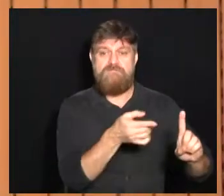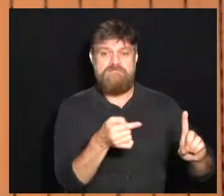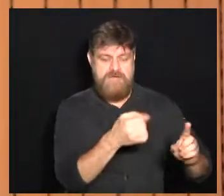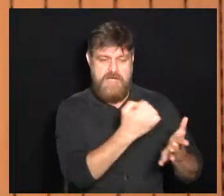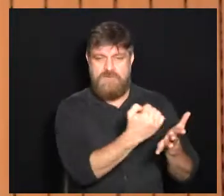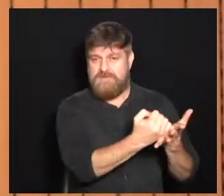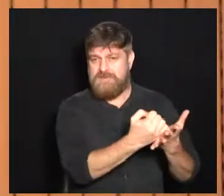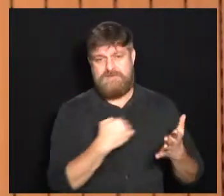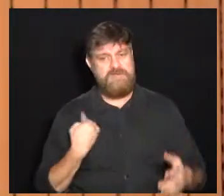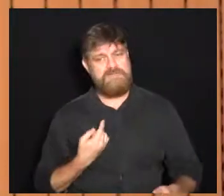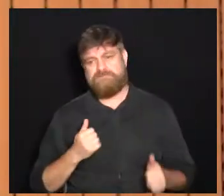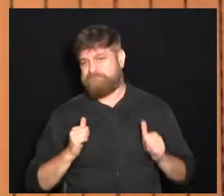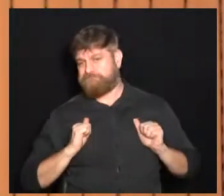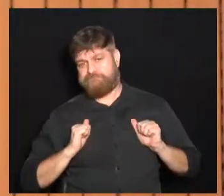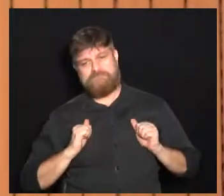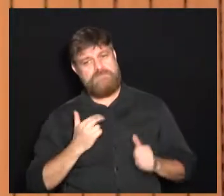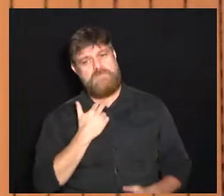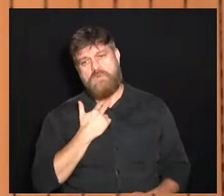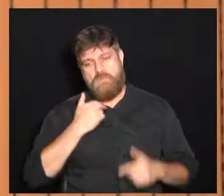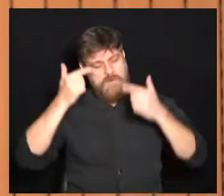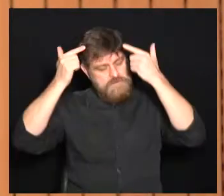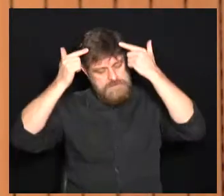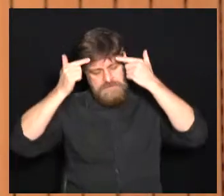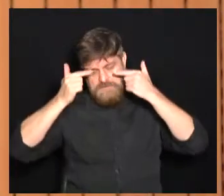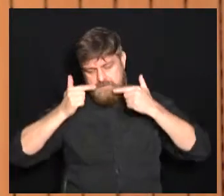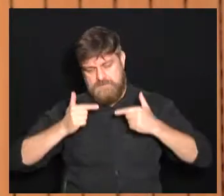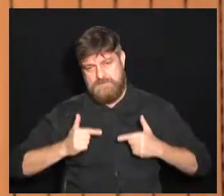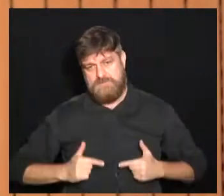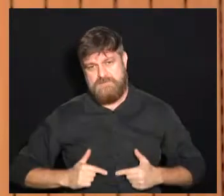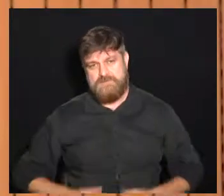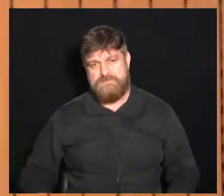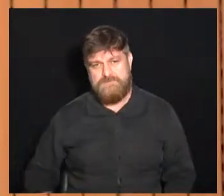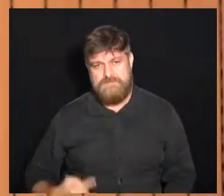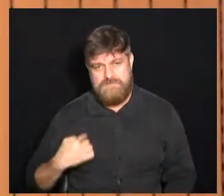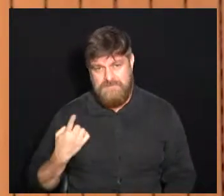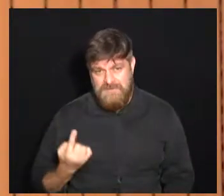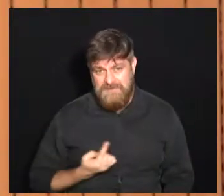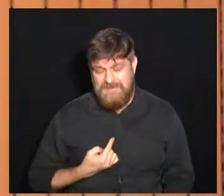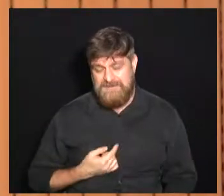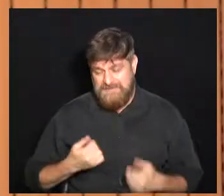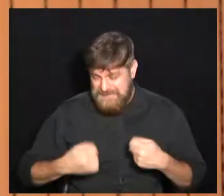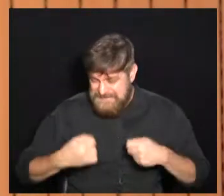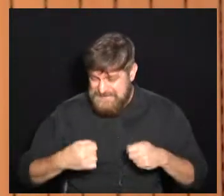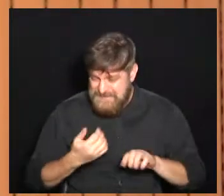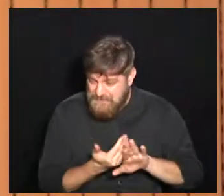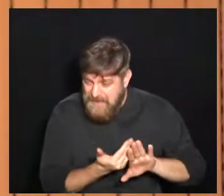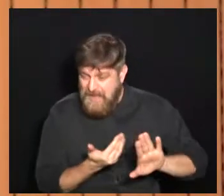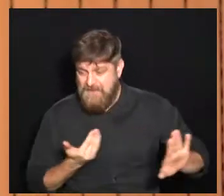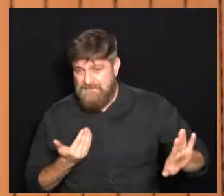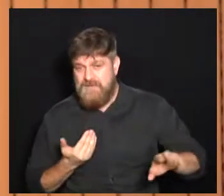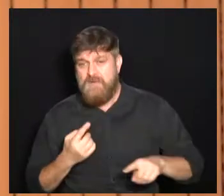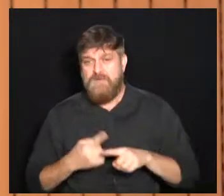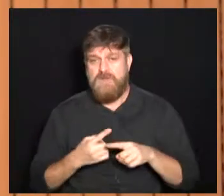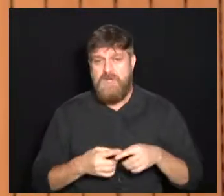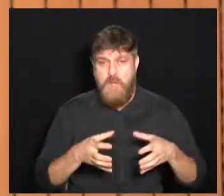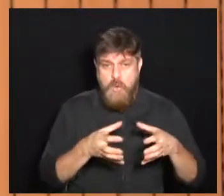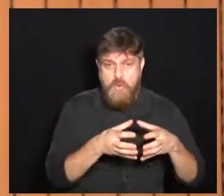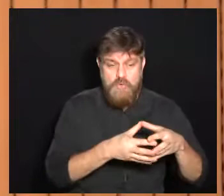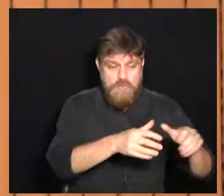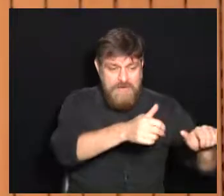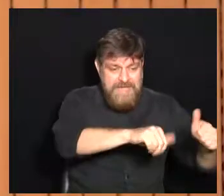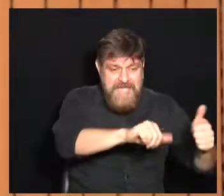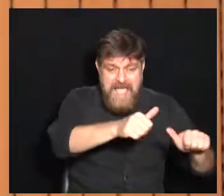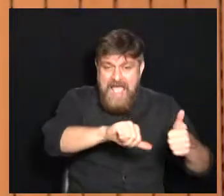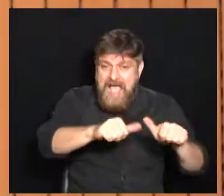não podemos, nós temos que ficar isentos. A nossa isenção é tanta que a comissão que